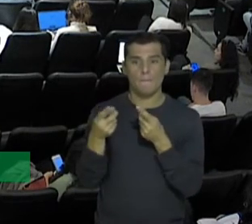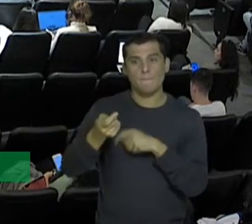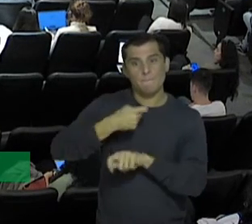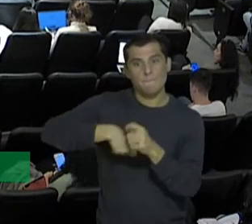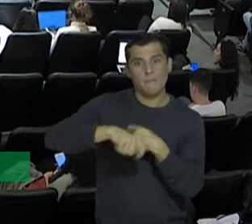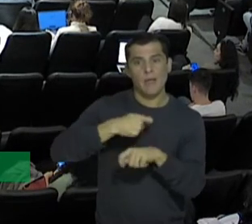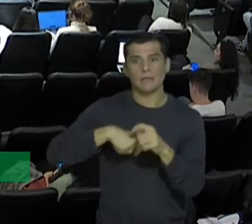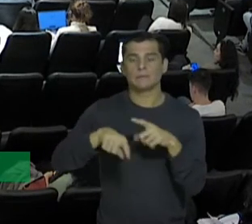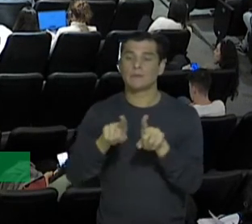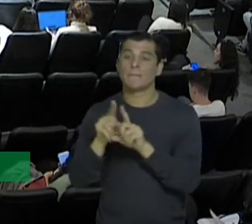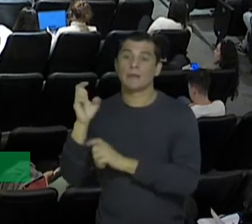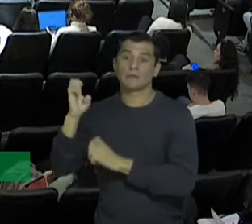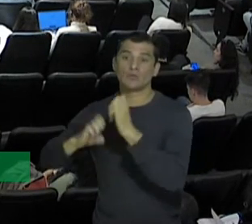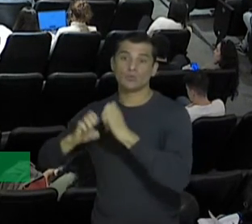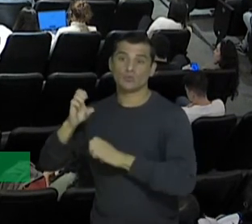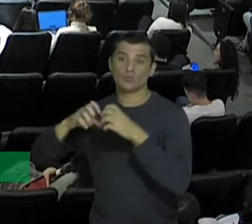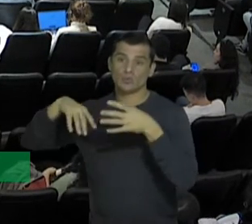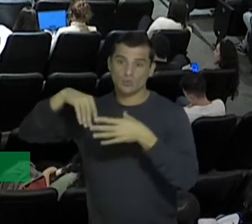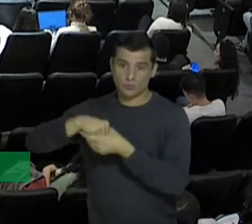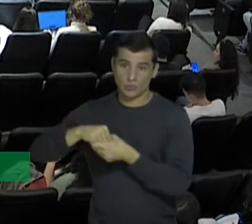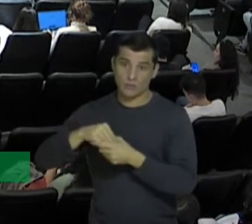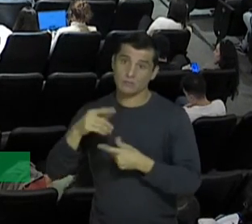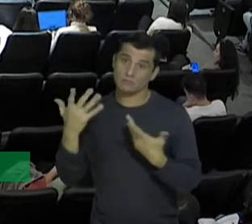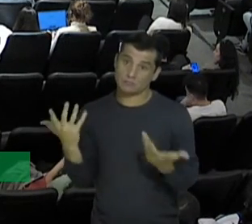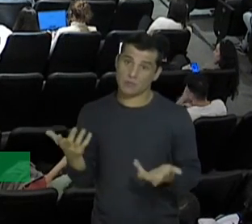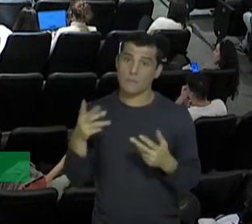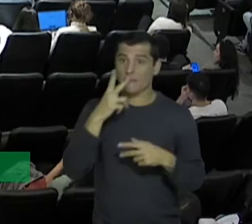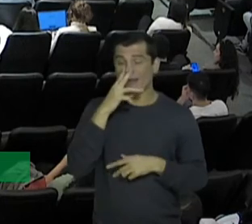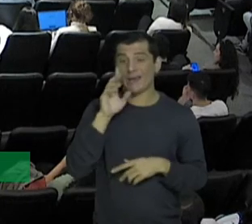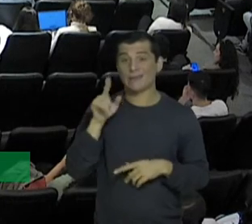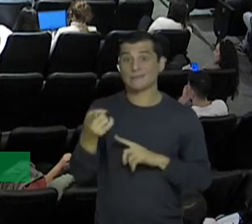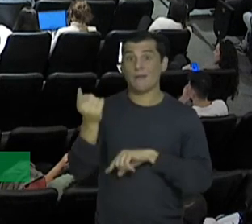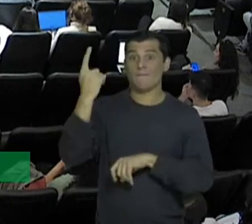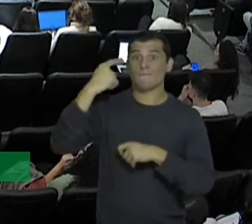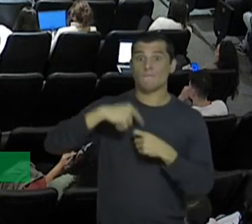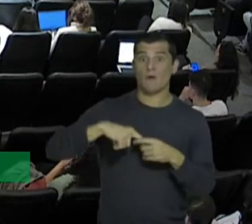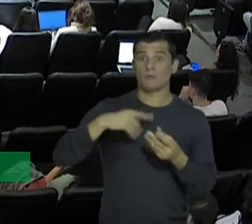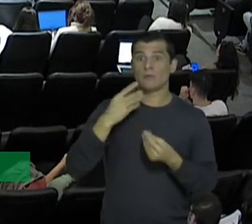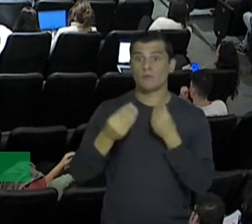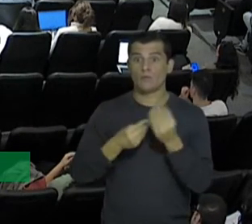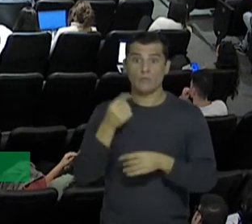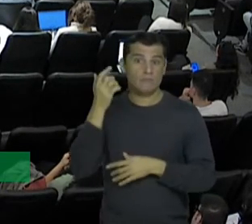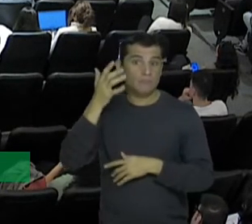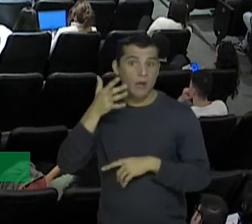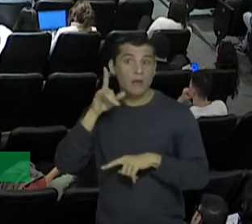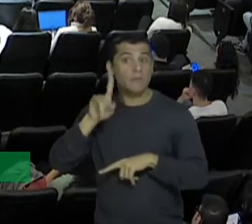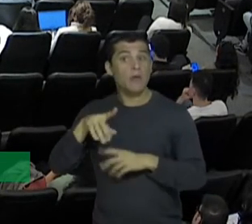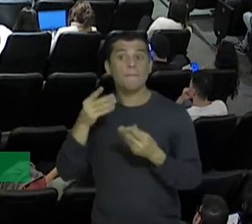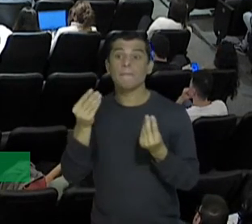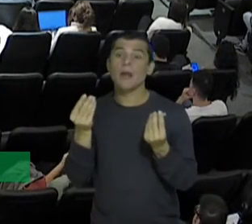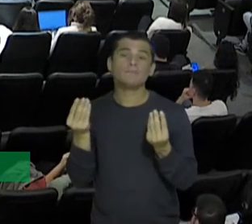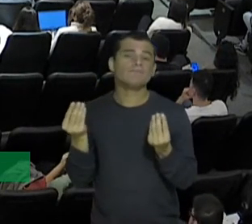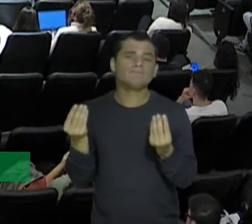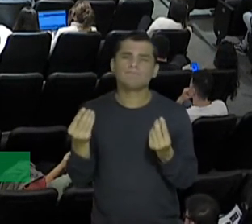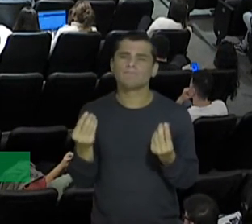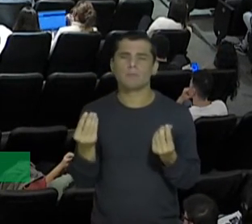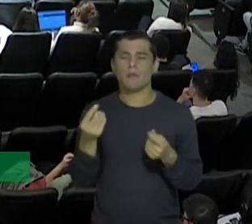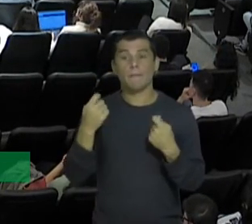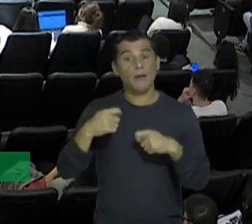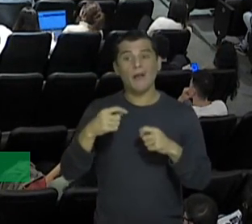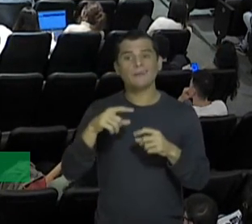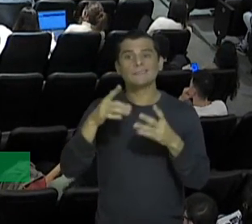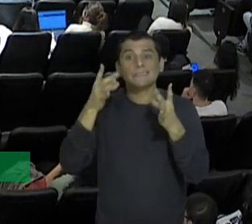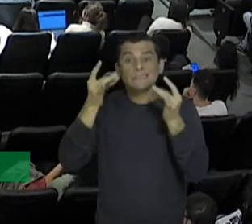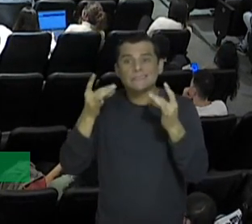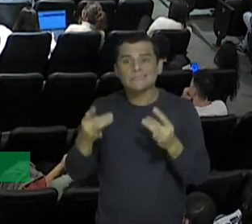industrialização ou seja continuamos sempre no mesmo ponto a retórica termina sendo vazia se você não tem uma definição Clara